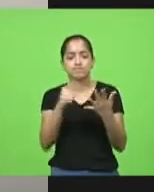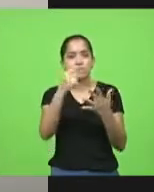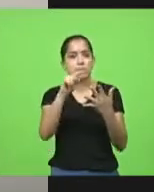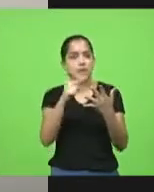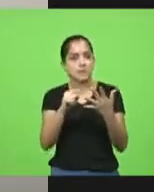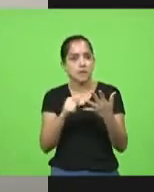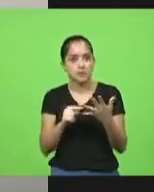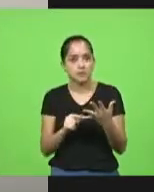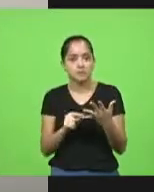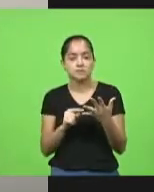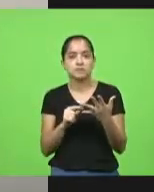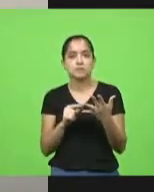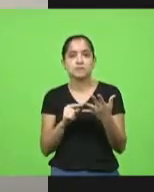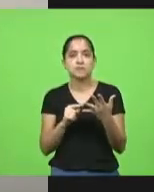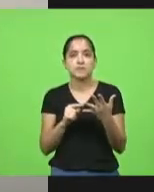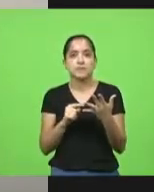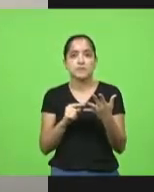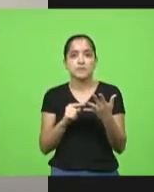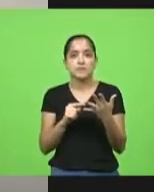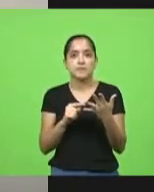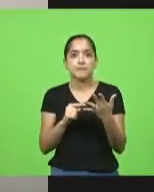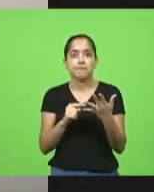papais. E,